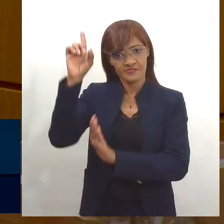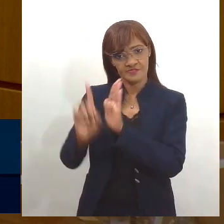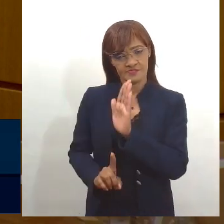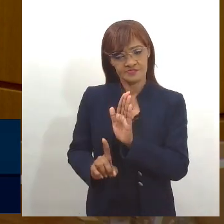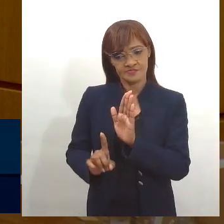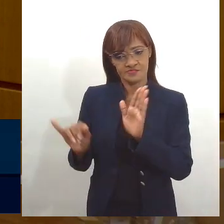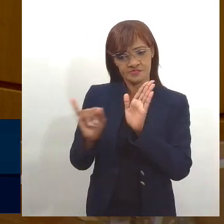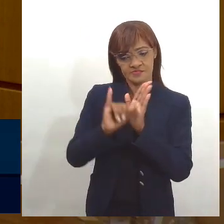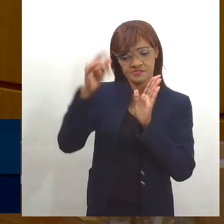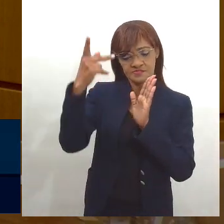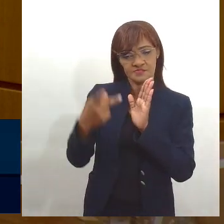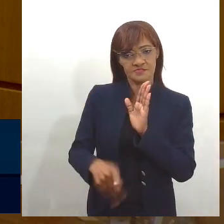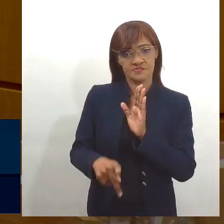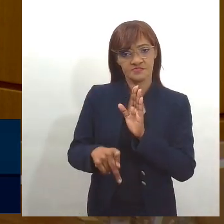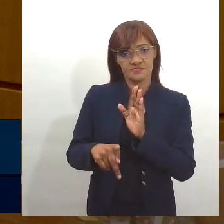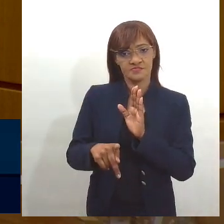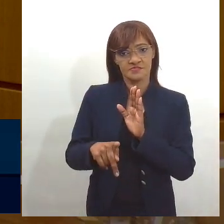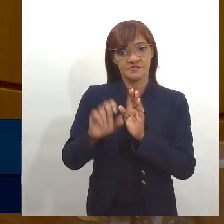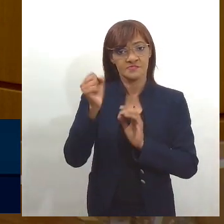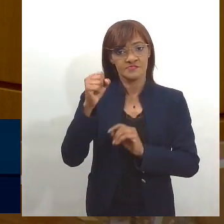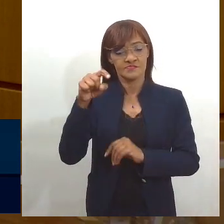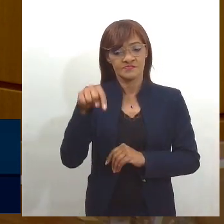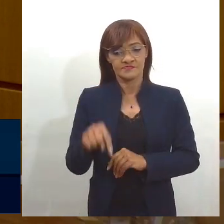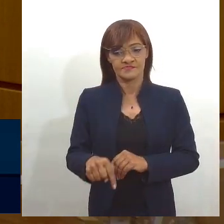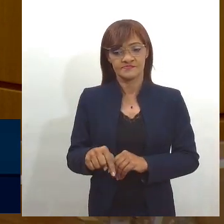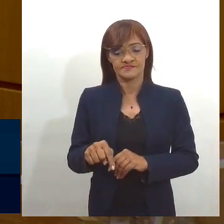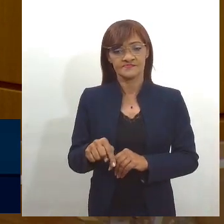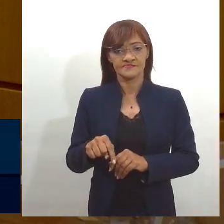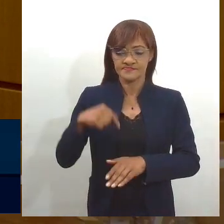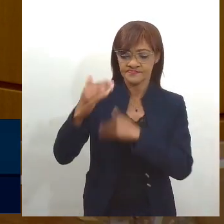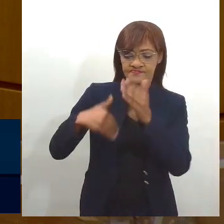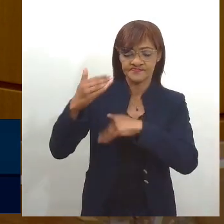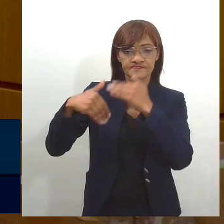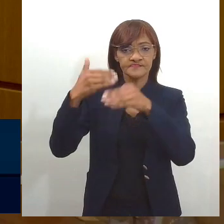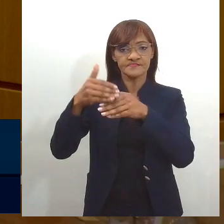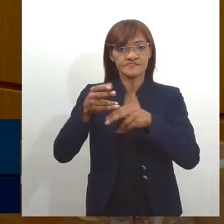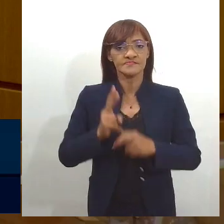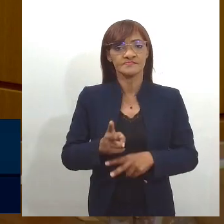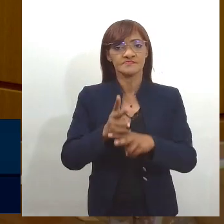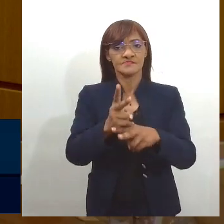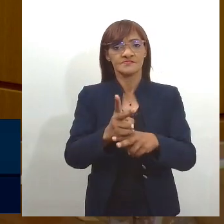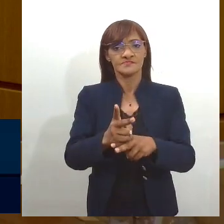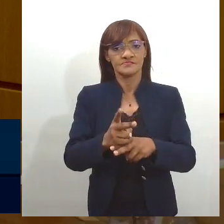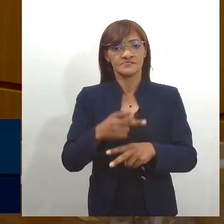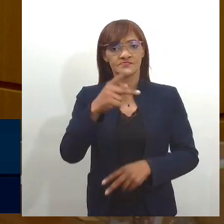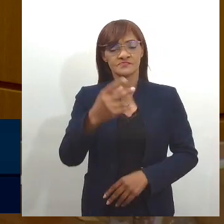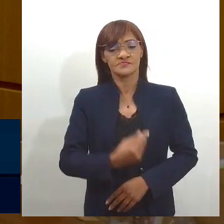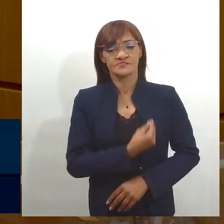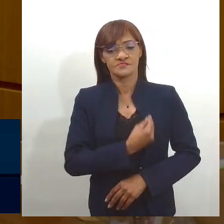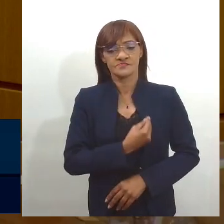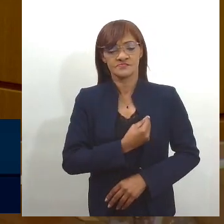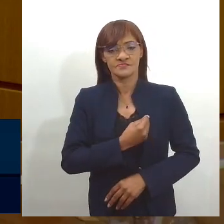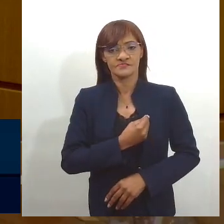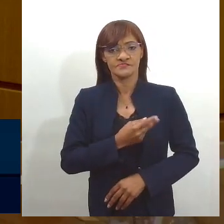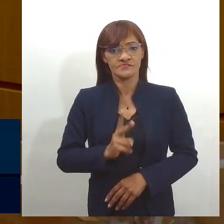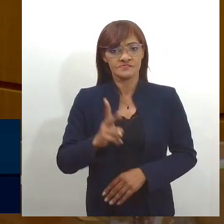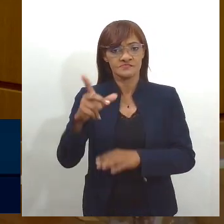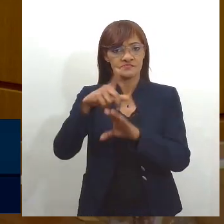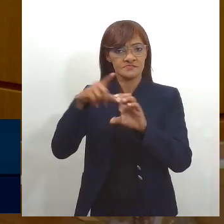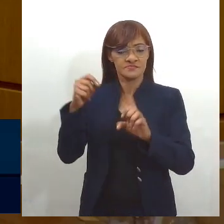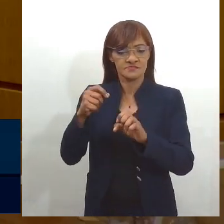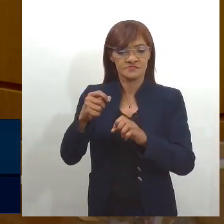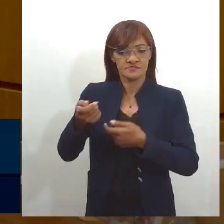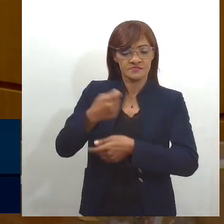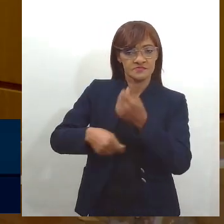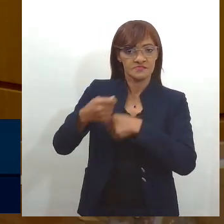se desenvolver. Que Sergipe continue sendo parte da sua jornada empreendedora e que ela nos reserve um futuro promissor. O